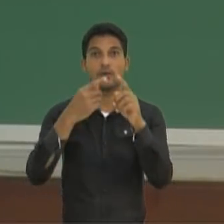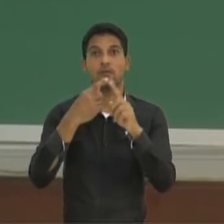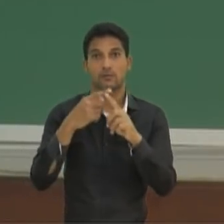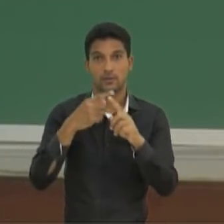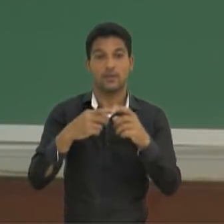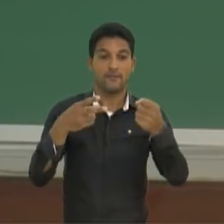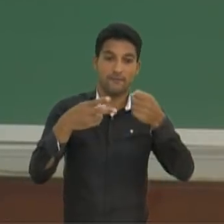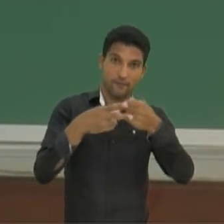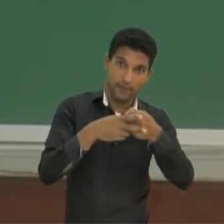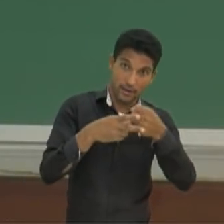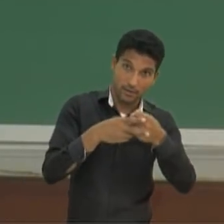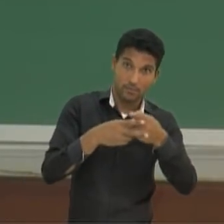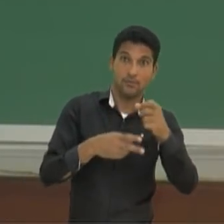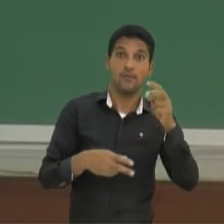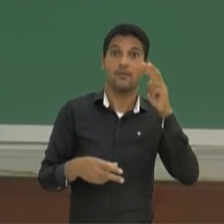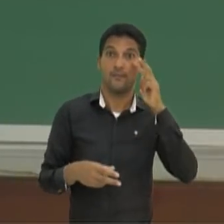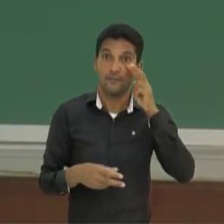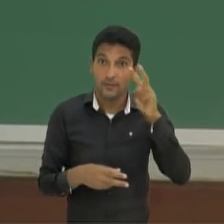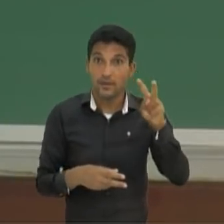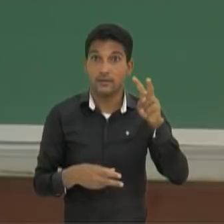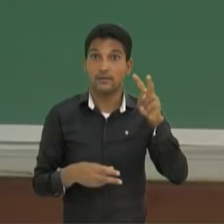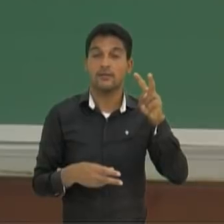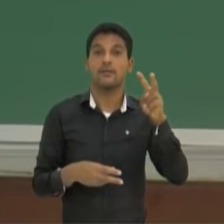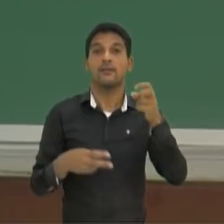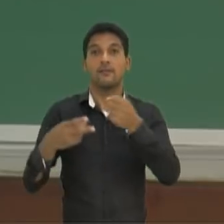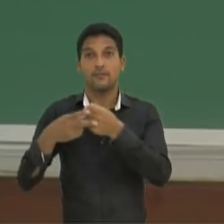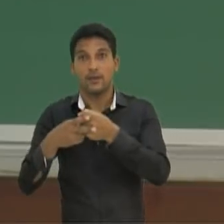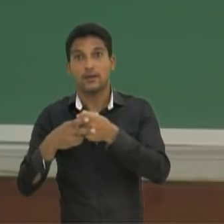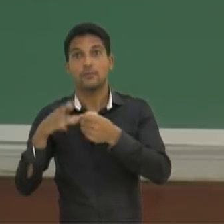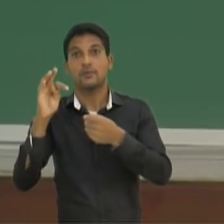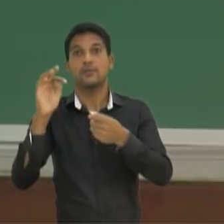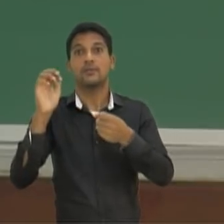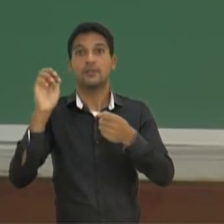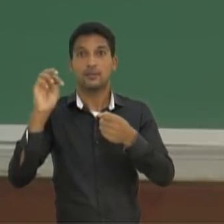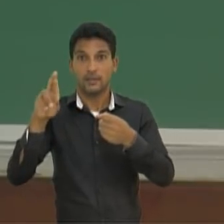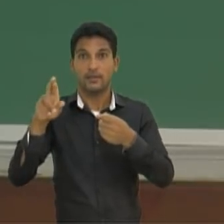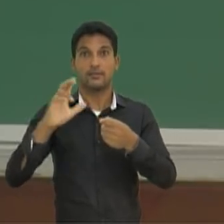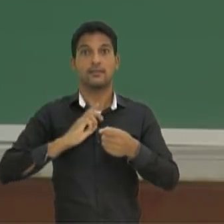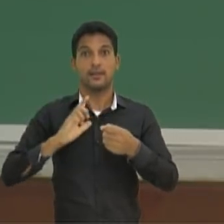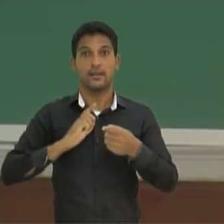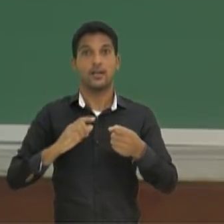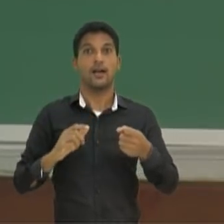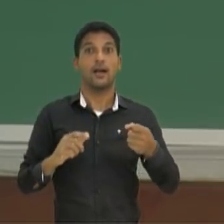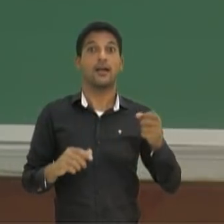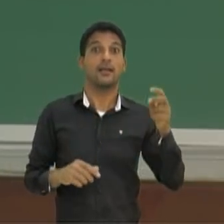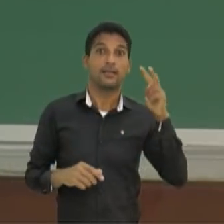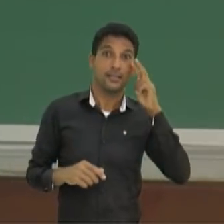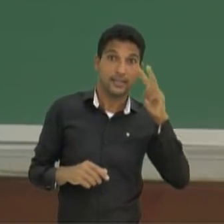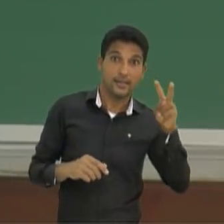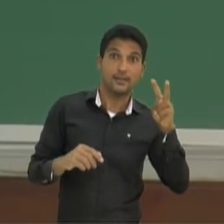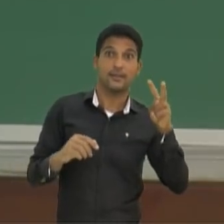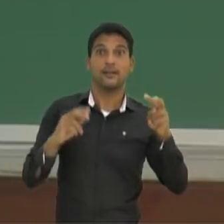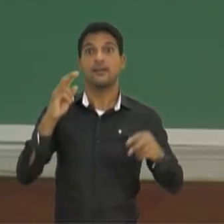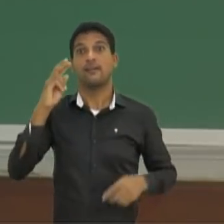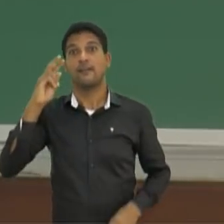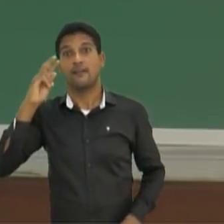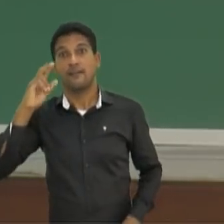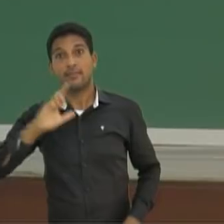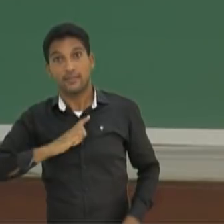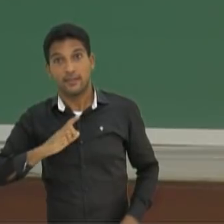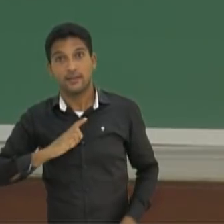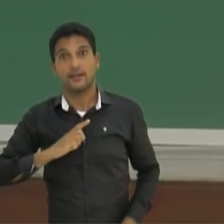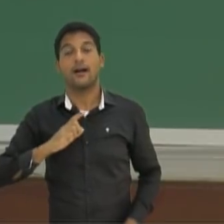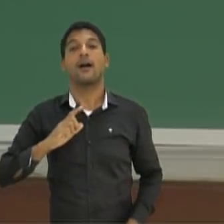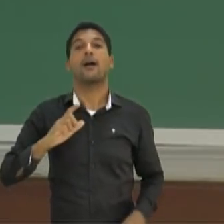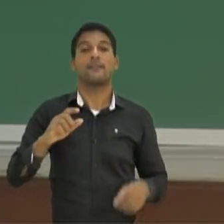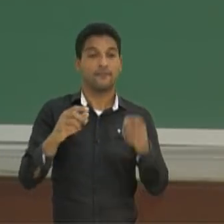verbo dever, o verbo ter juntos, né, para constituir um único significado, né? Então, quando a gente tem 2 verbos